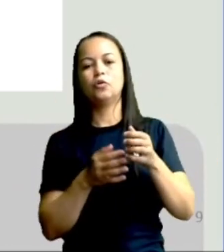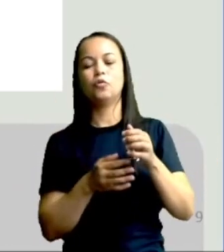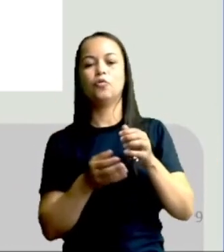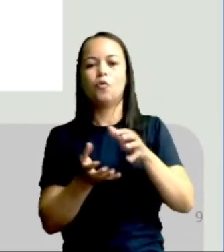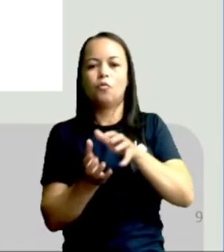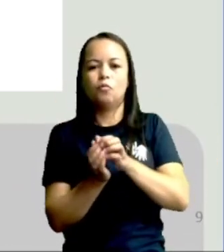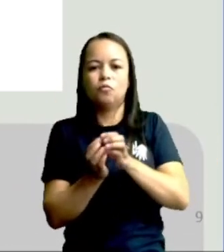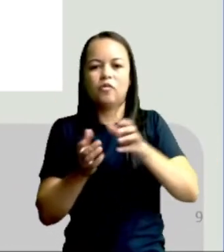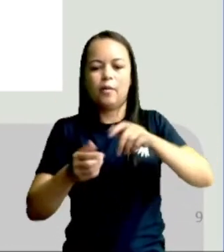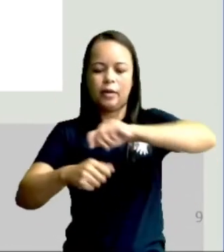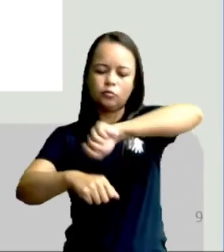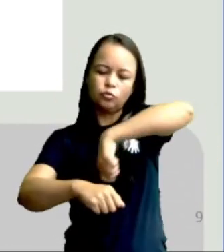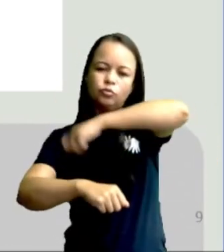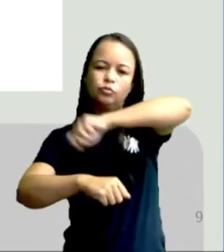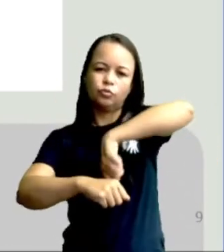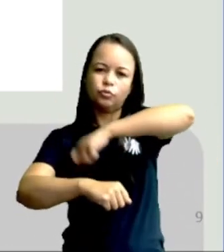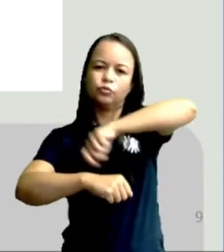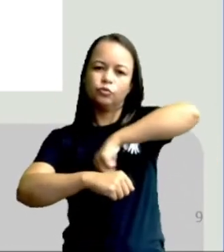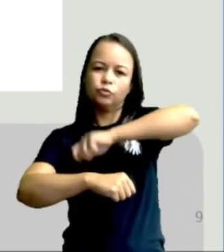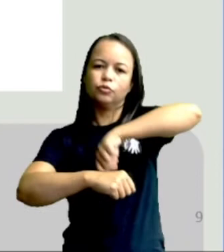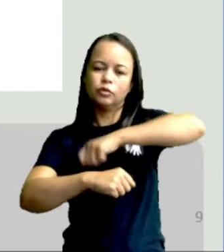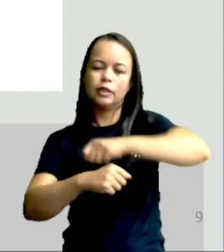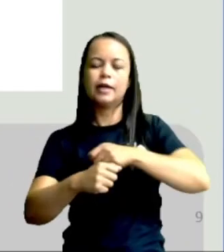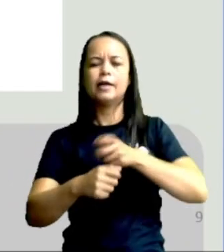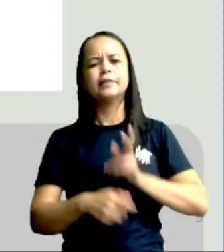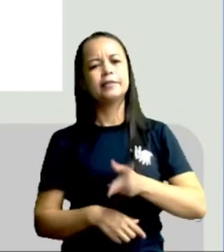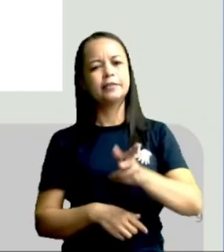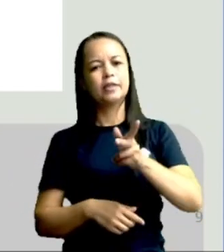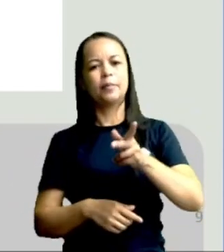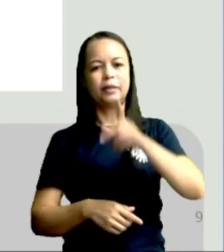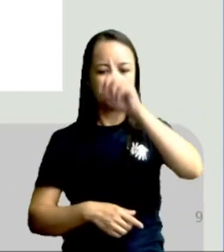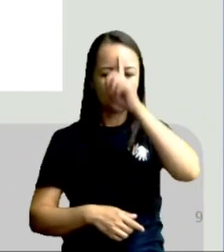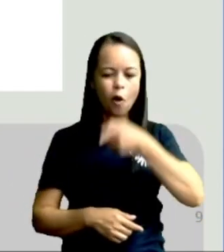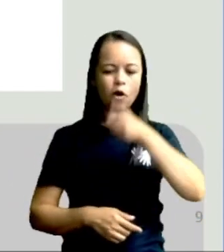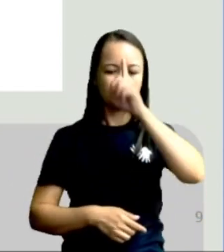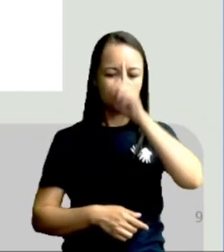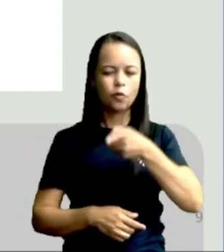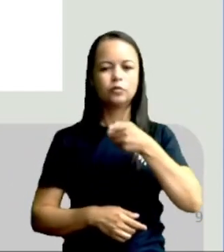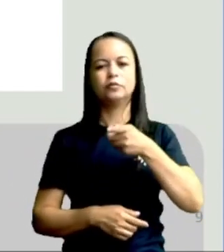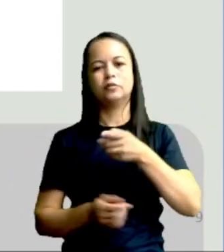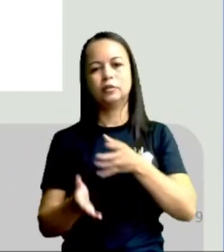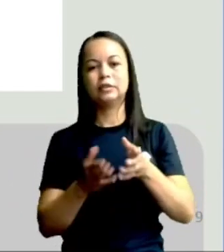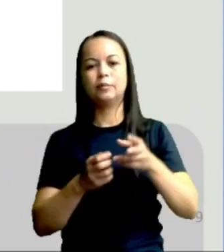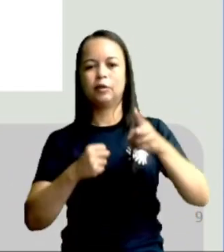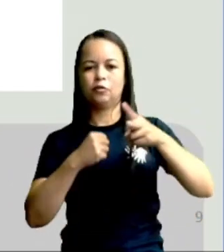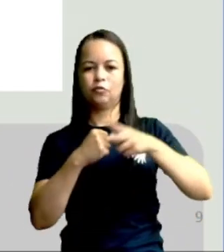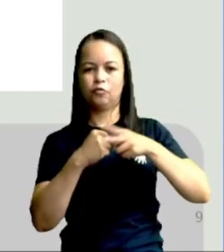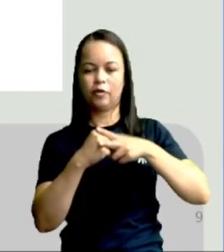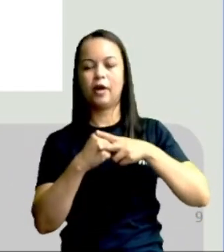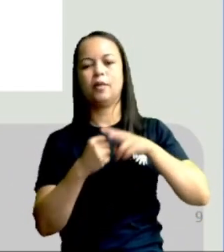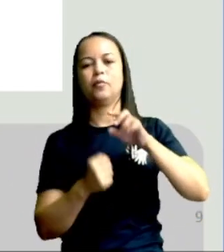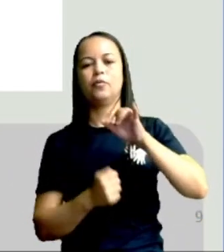mexa novamente, sempre dando essa ordem, sempre no modo